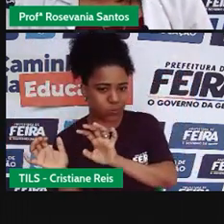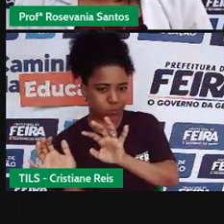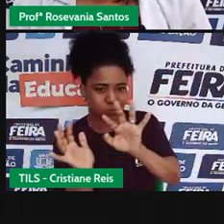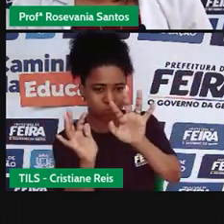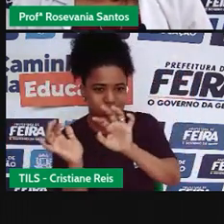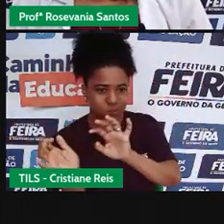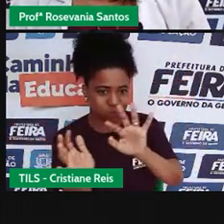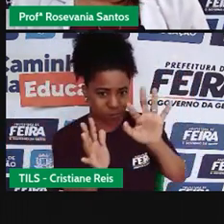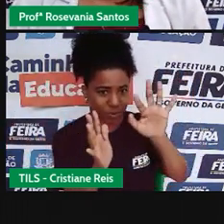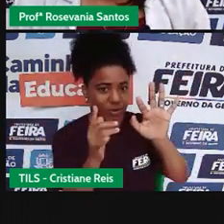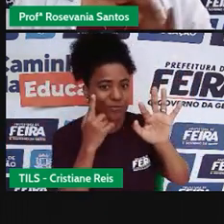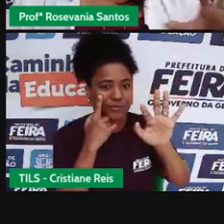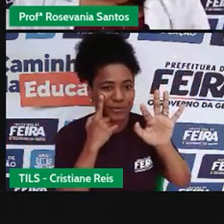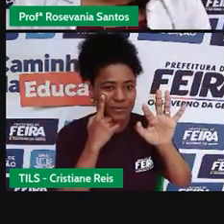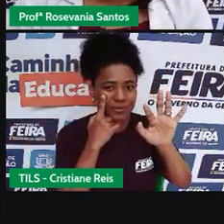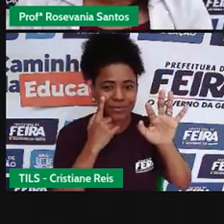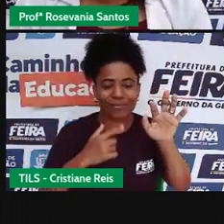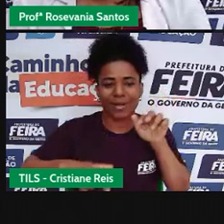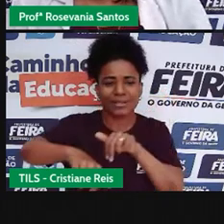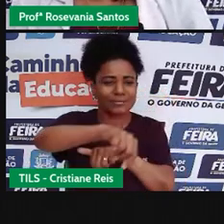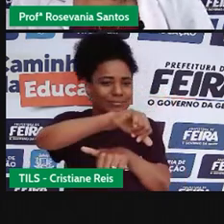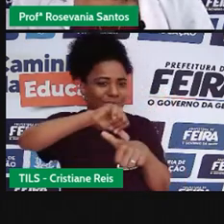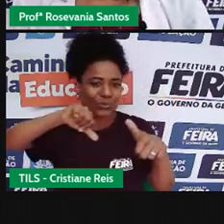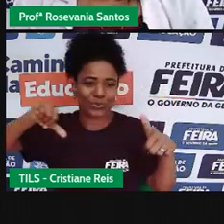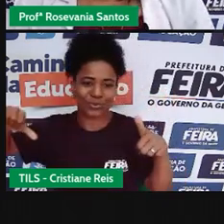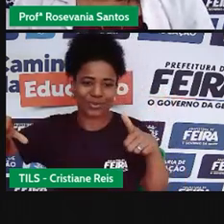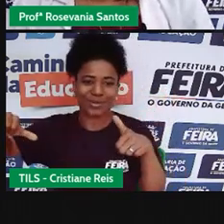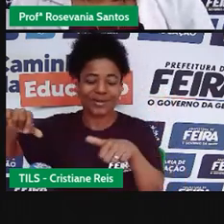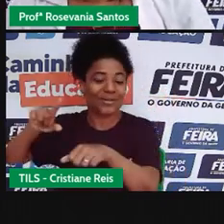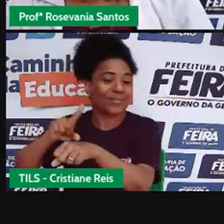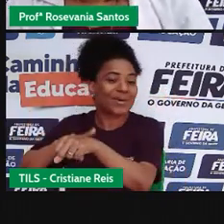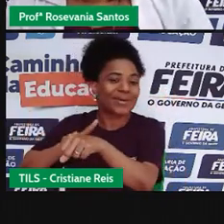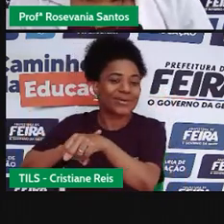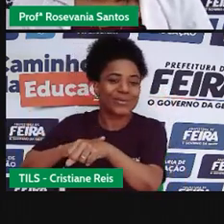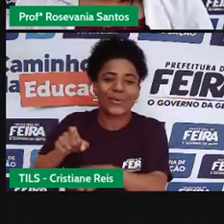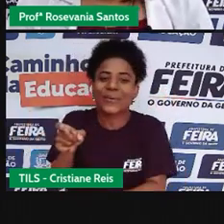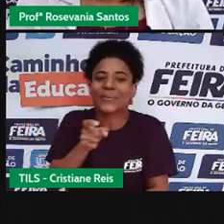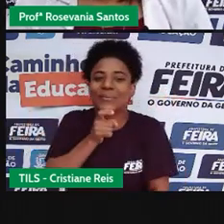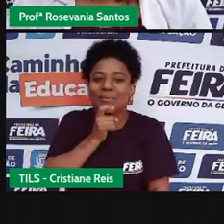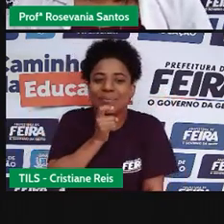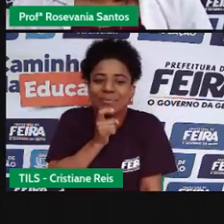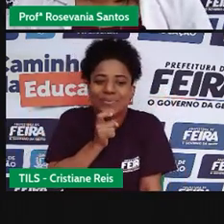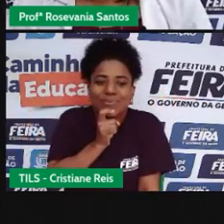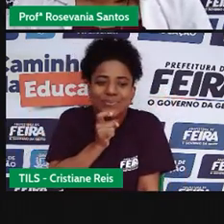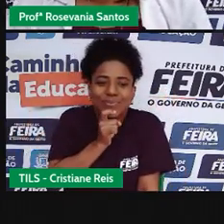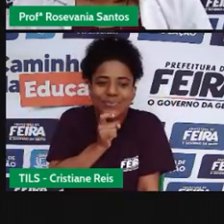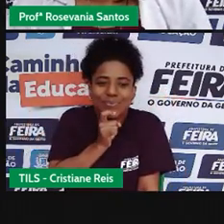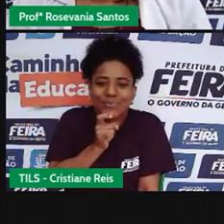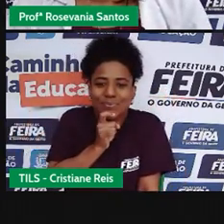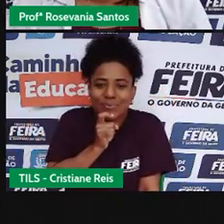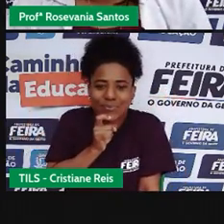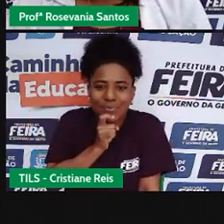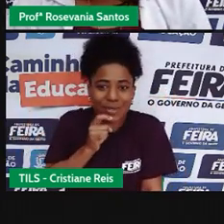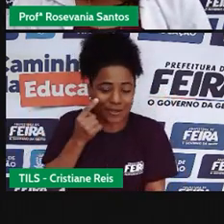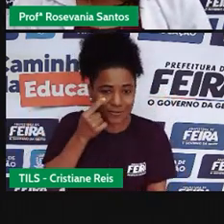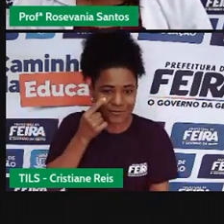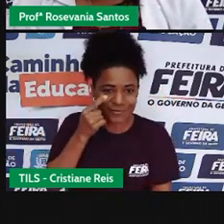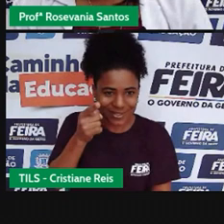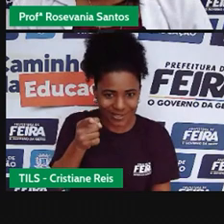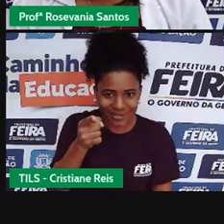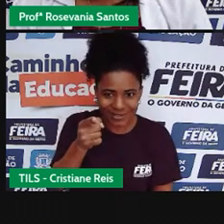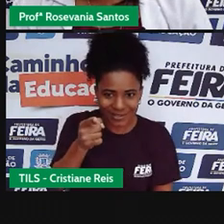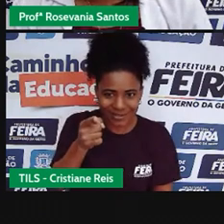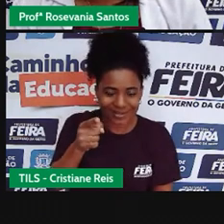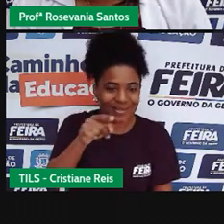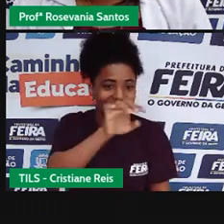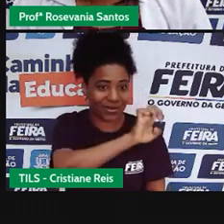há, tipo, dança das cadeiras, né? Elas mudam de posição quando chega no período do inverno, que é a massa equatorial atlântica, que